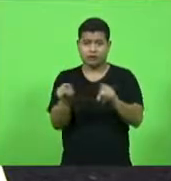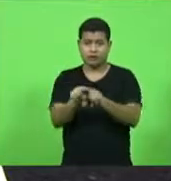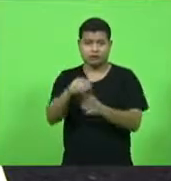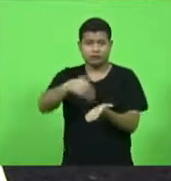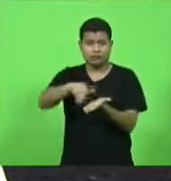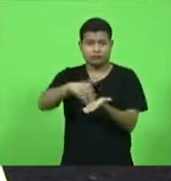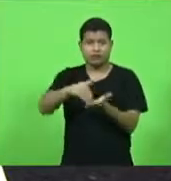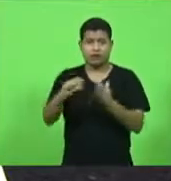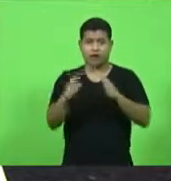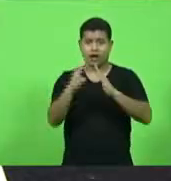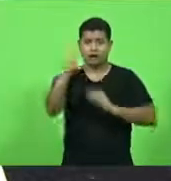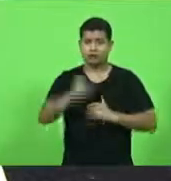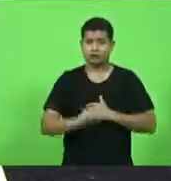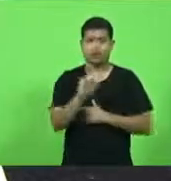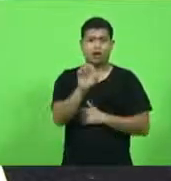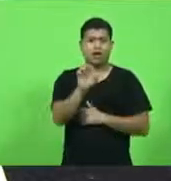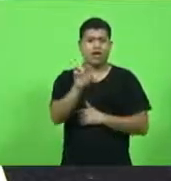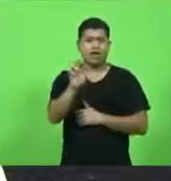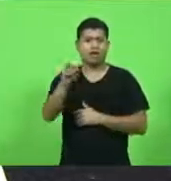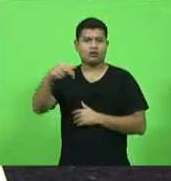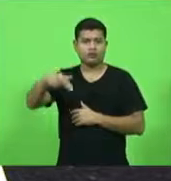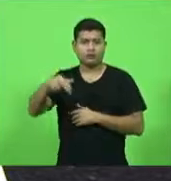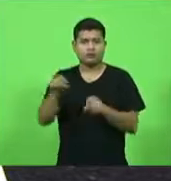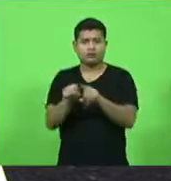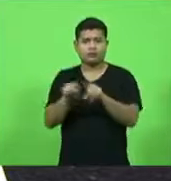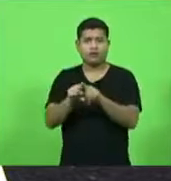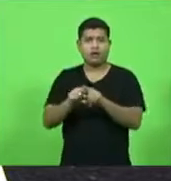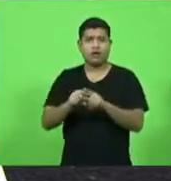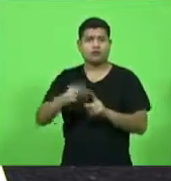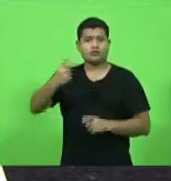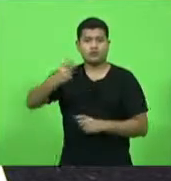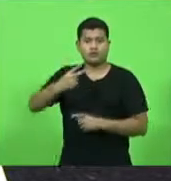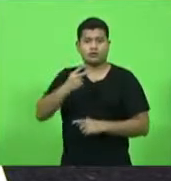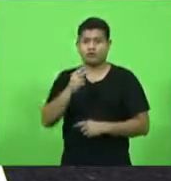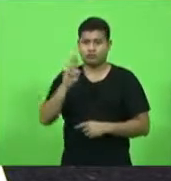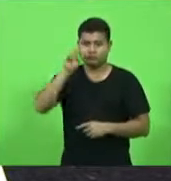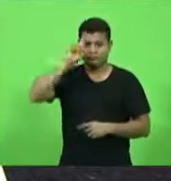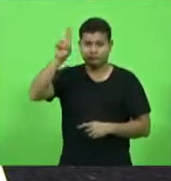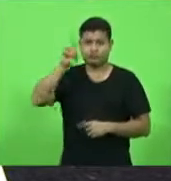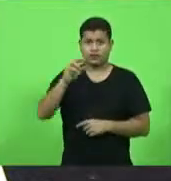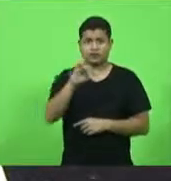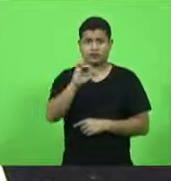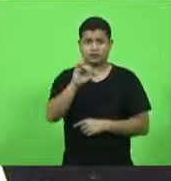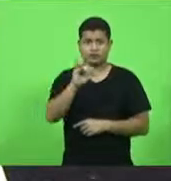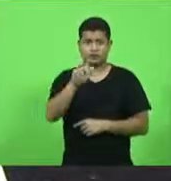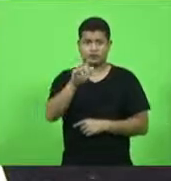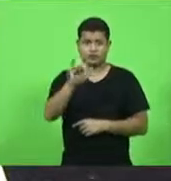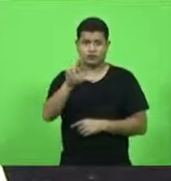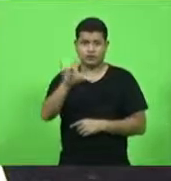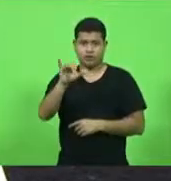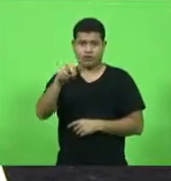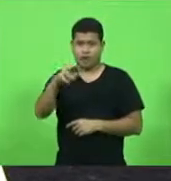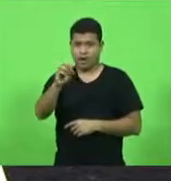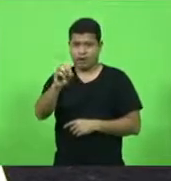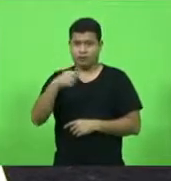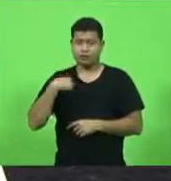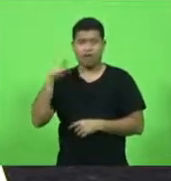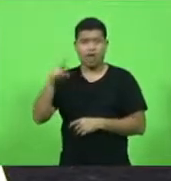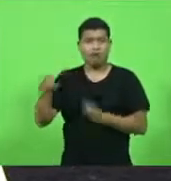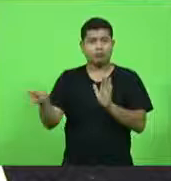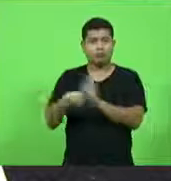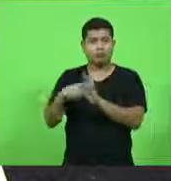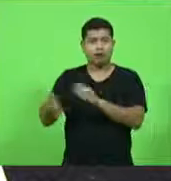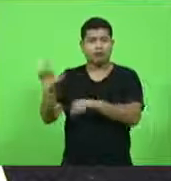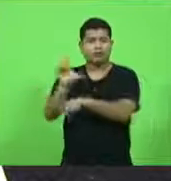agora da Casa Civil, o Heron, com o subchefe da Casa Civil, Juliano Chiodelli, que é lá de Lages, para que nos ajude e que a gente